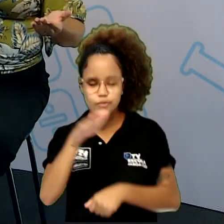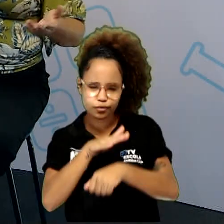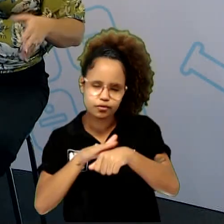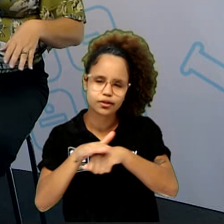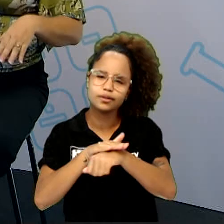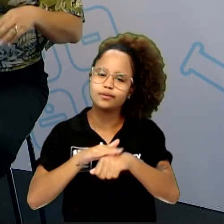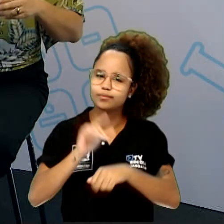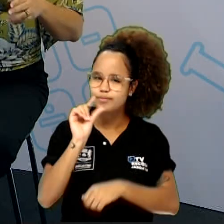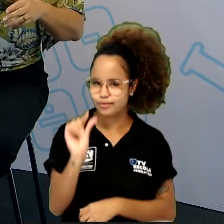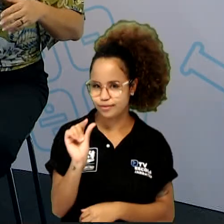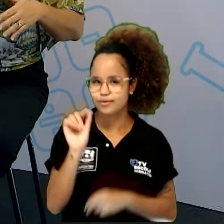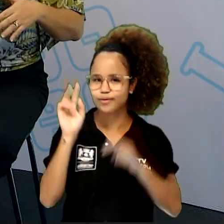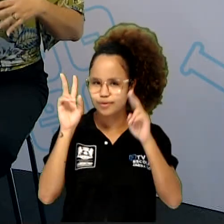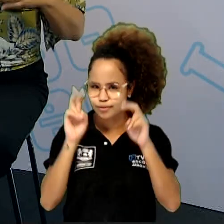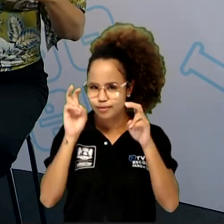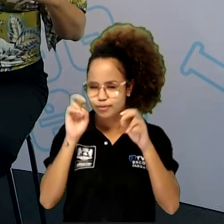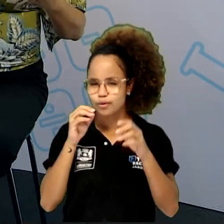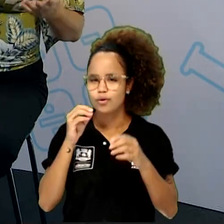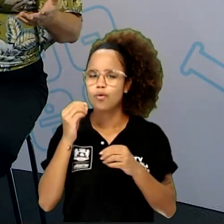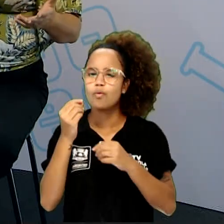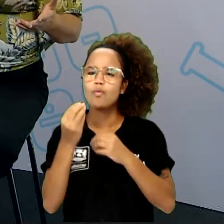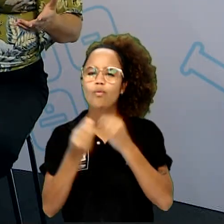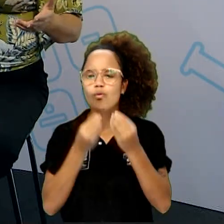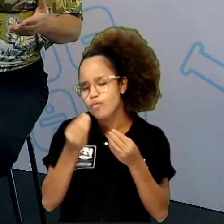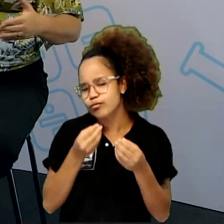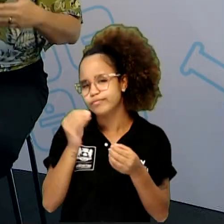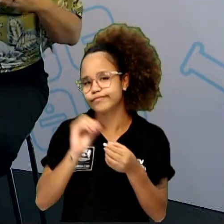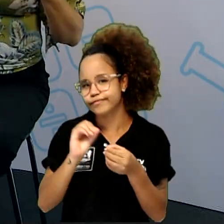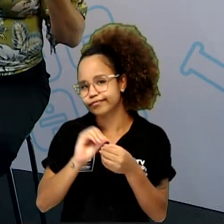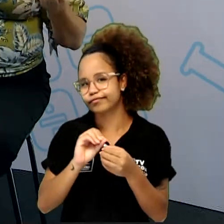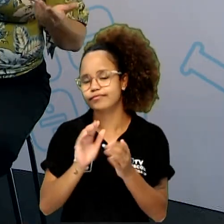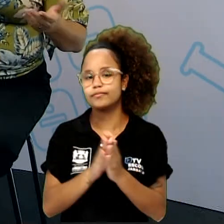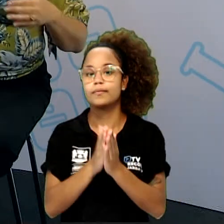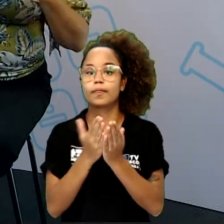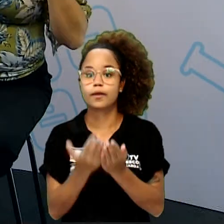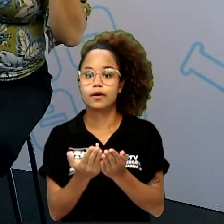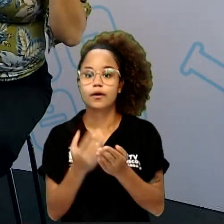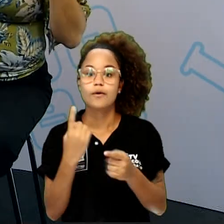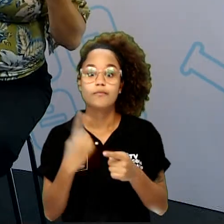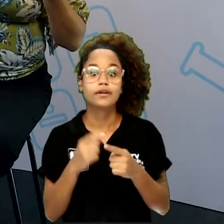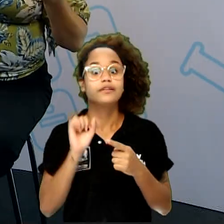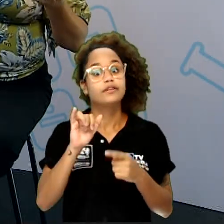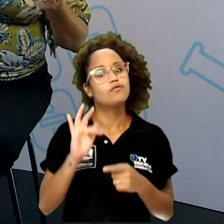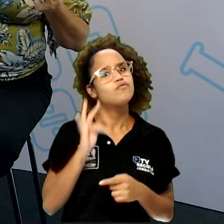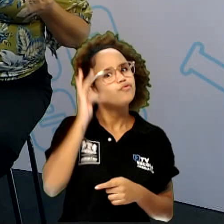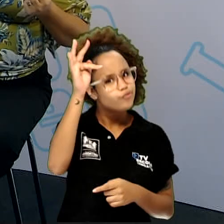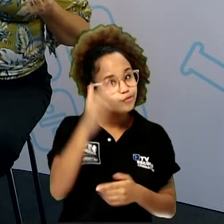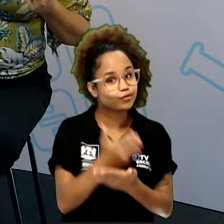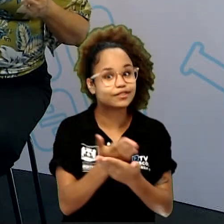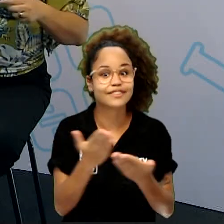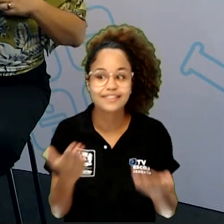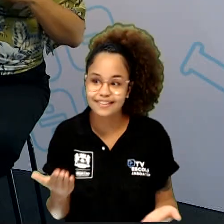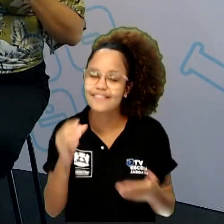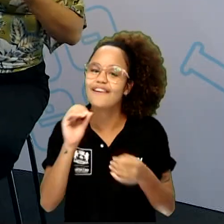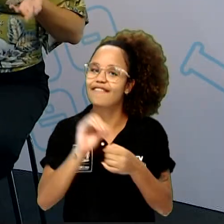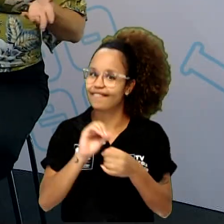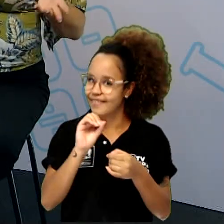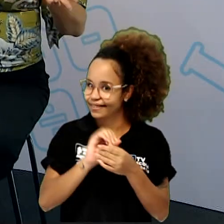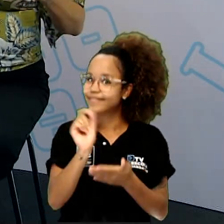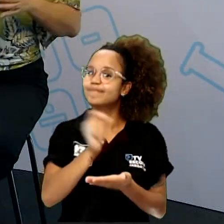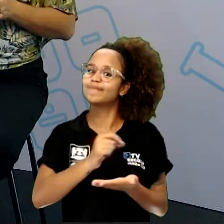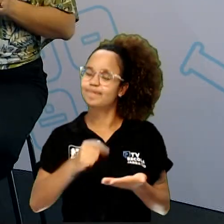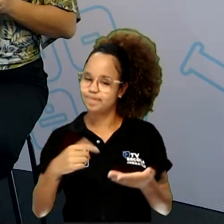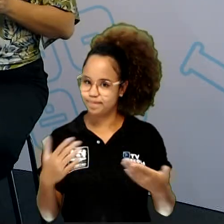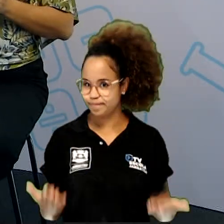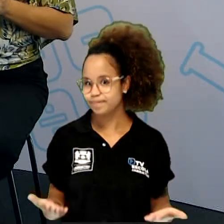um pouquinho sobre o processo de construção do livro. Porque quem sabe vocês também não fazem do mesmo jeito e se tornam